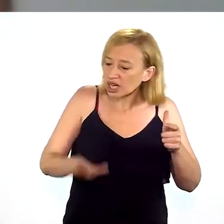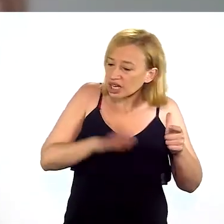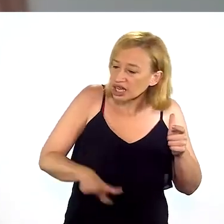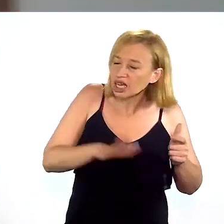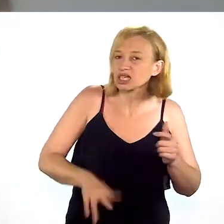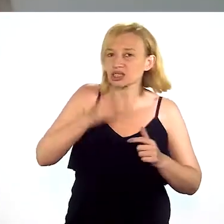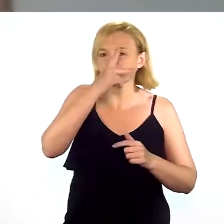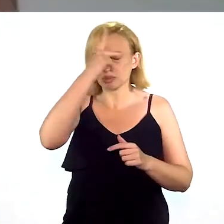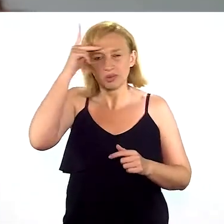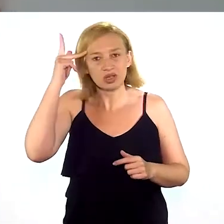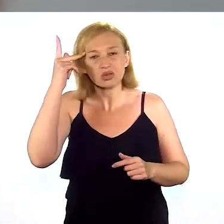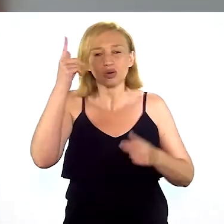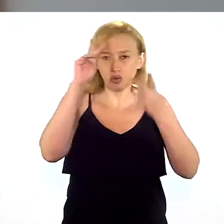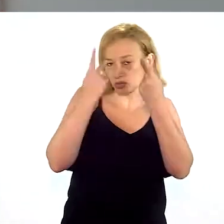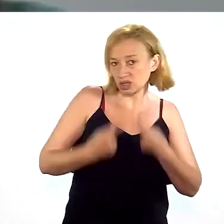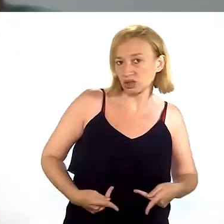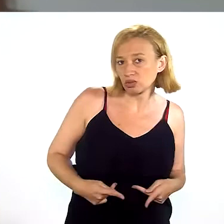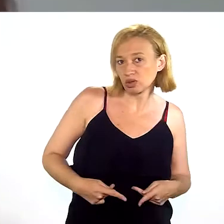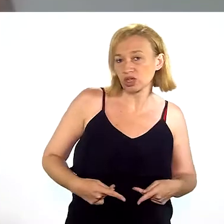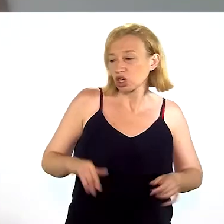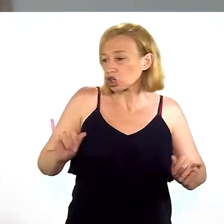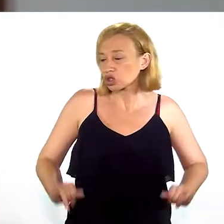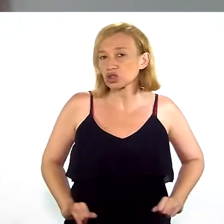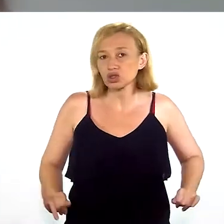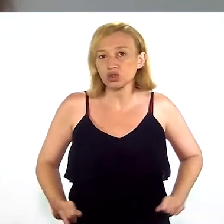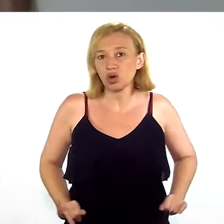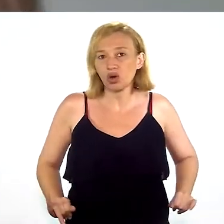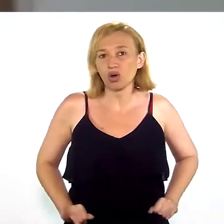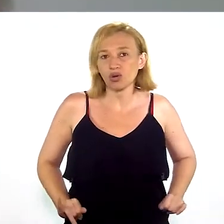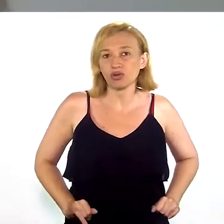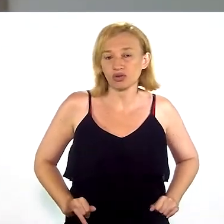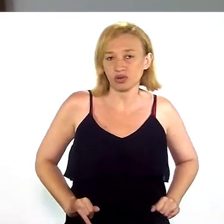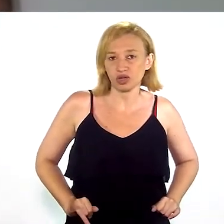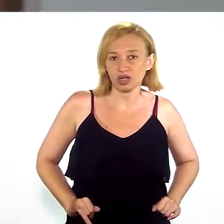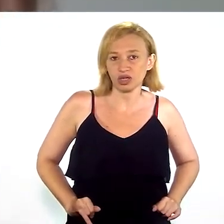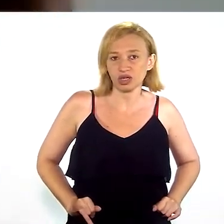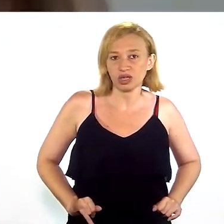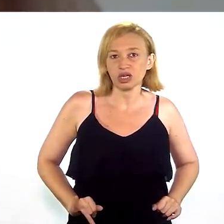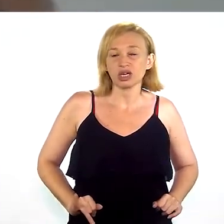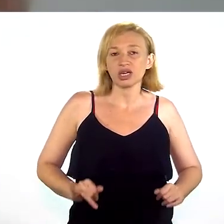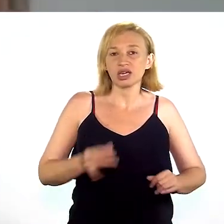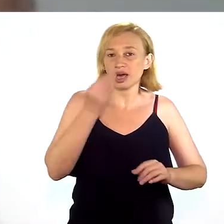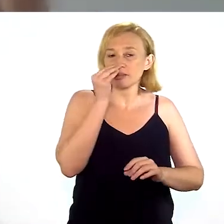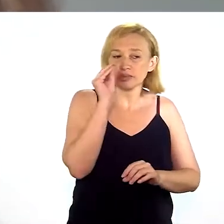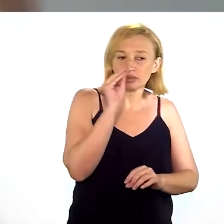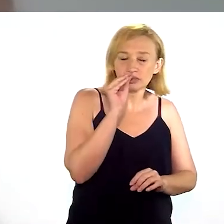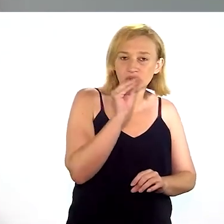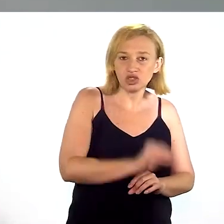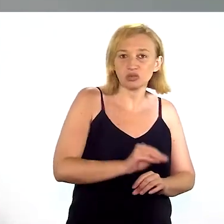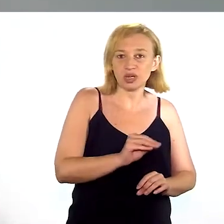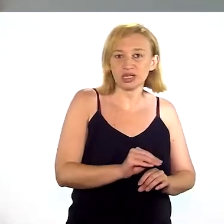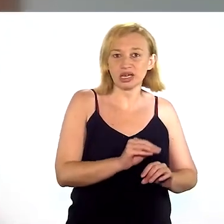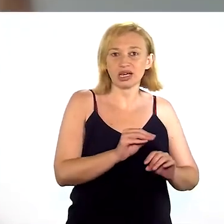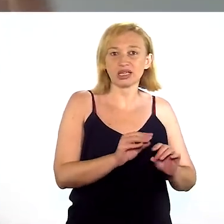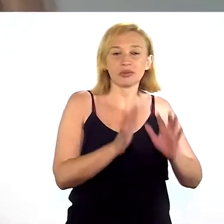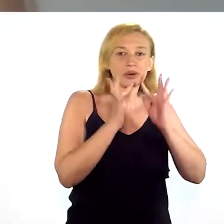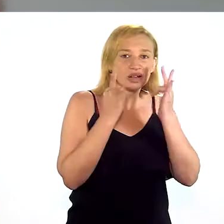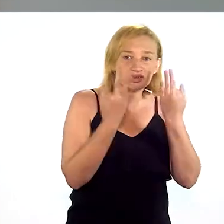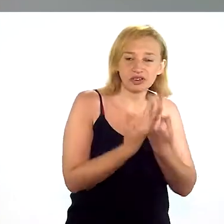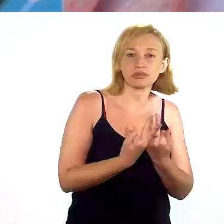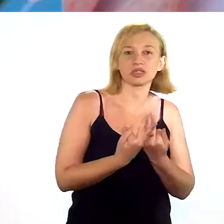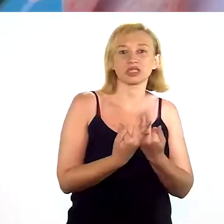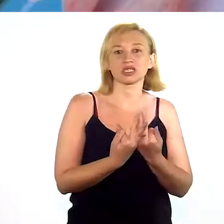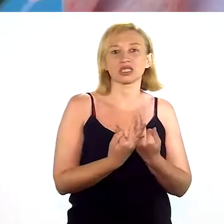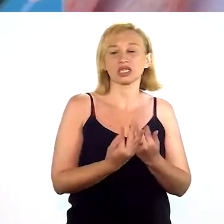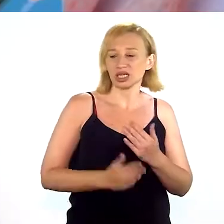uma criança, como uma pessoa, como um ser humano, que sofre bullying quando tenta ir para o colégio, que é abandonada pela mãe e pelos irmãos, que